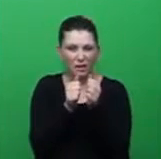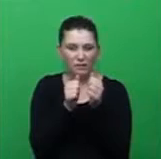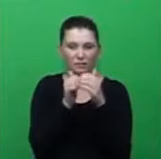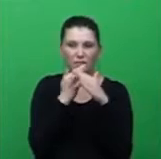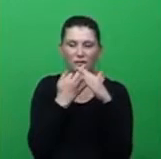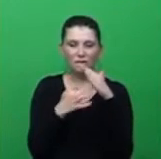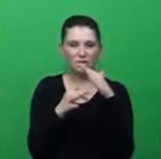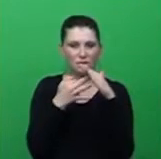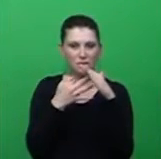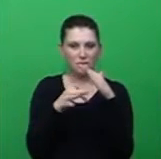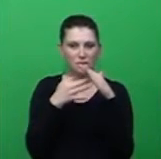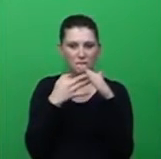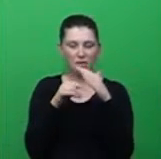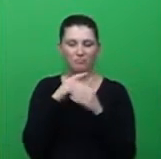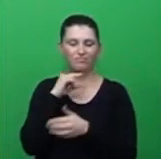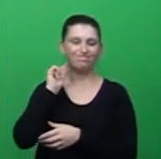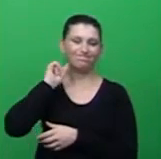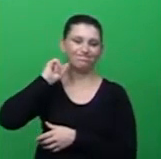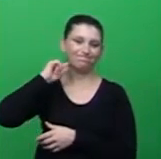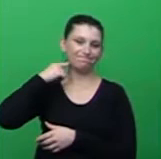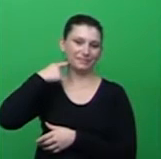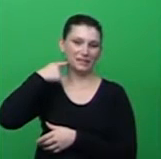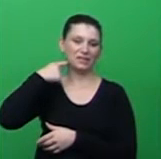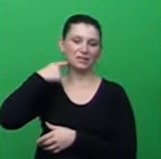ali esses lixos ali e